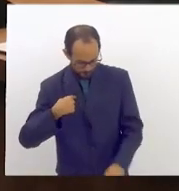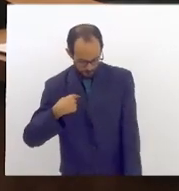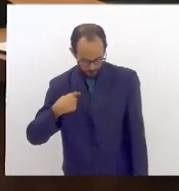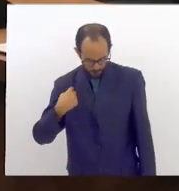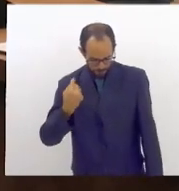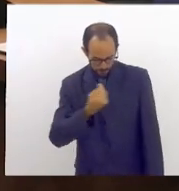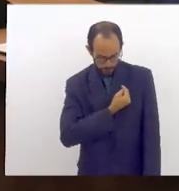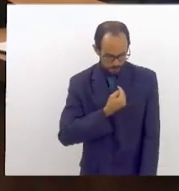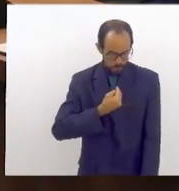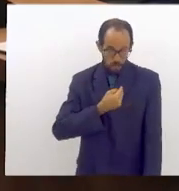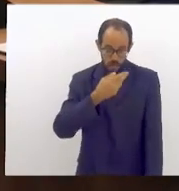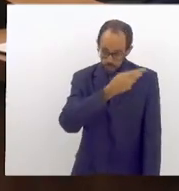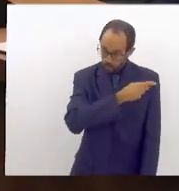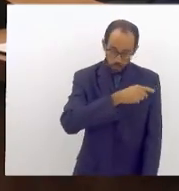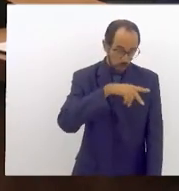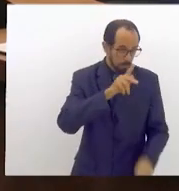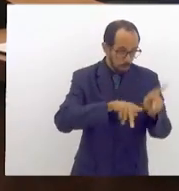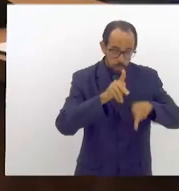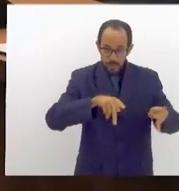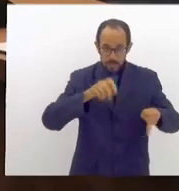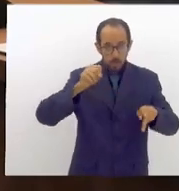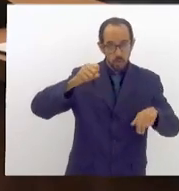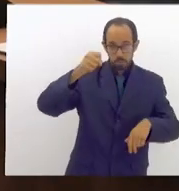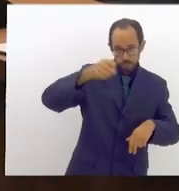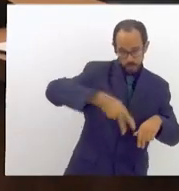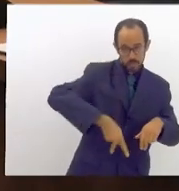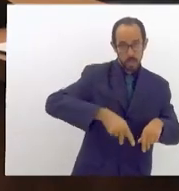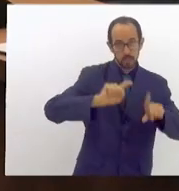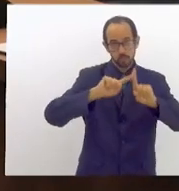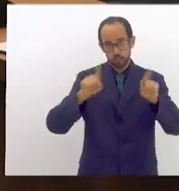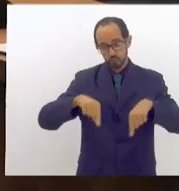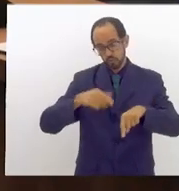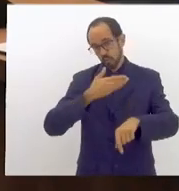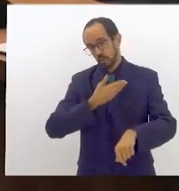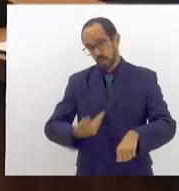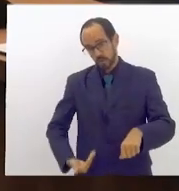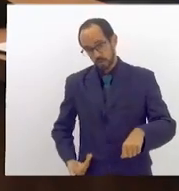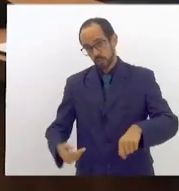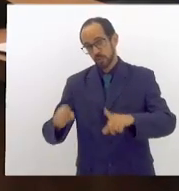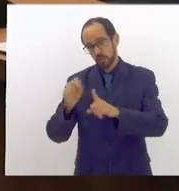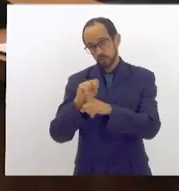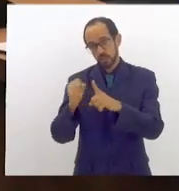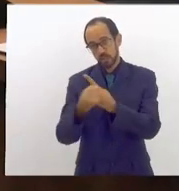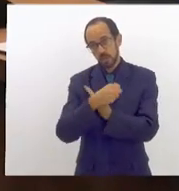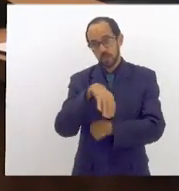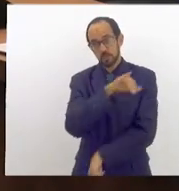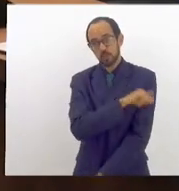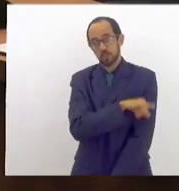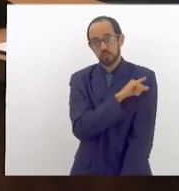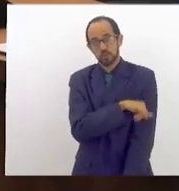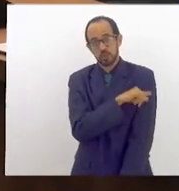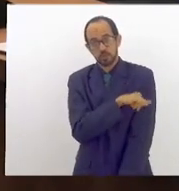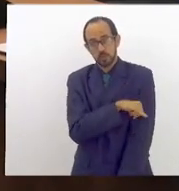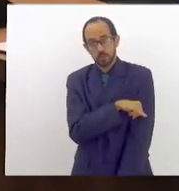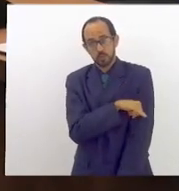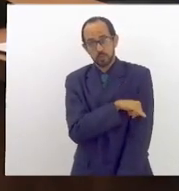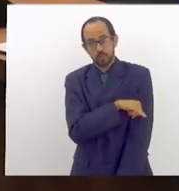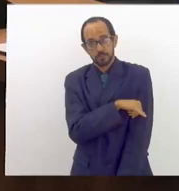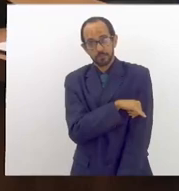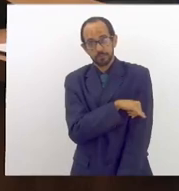do Estado do Rio de Janeiro os servidores do Estado do Rio de Janeiro a sociedade do Rio de Janeiro foi